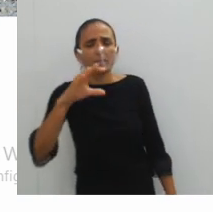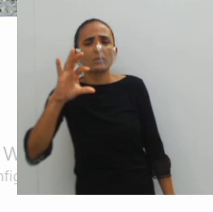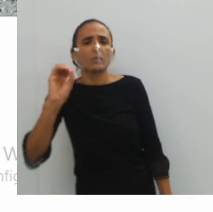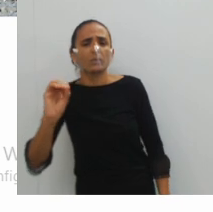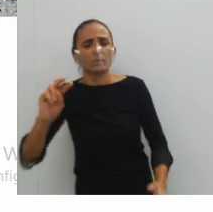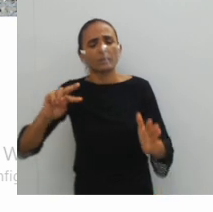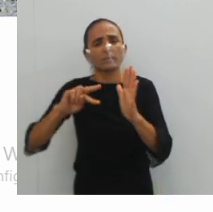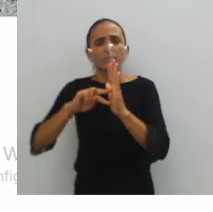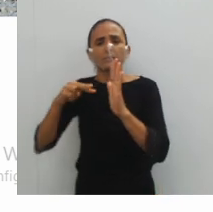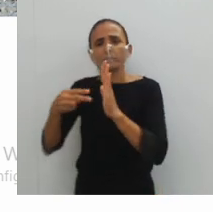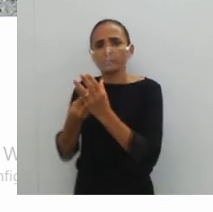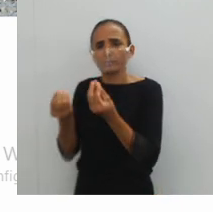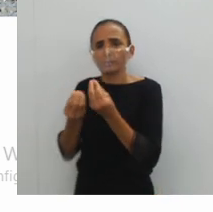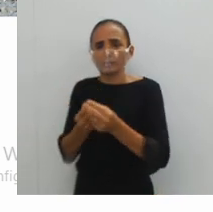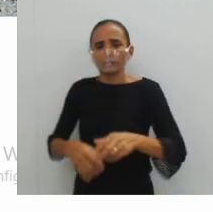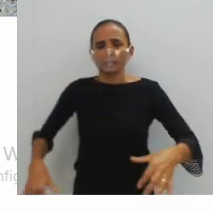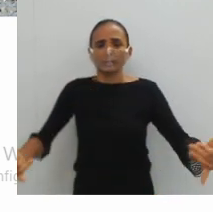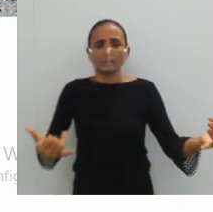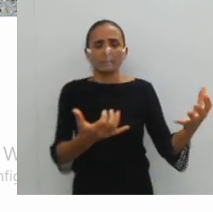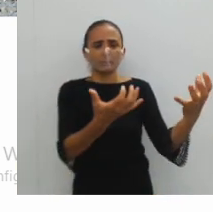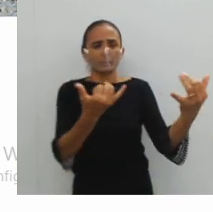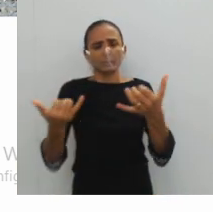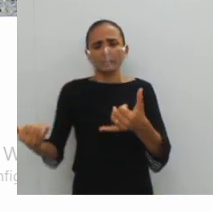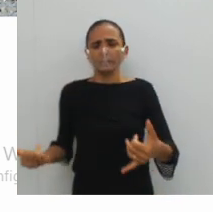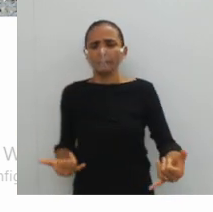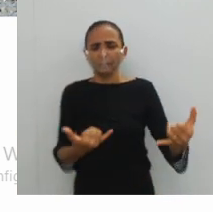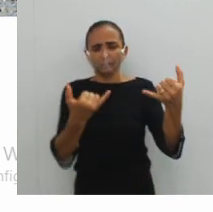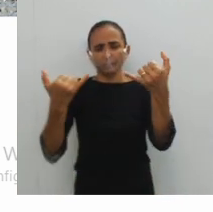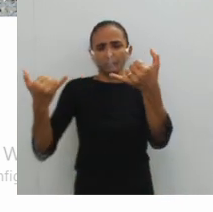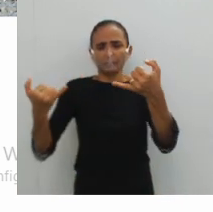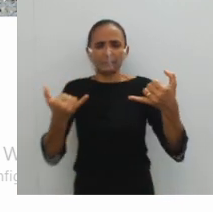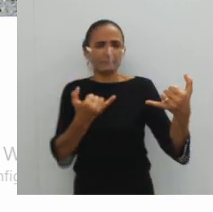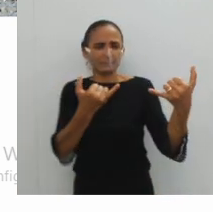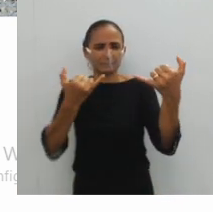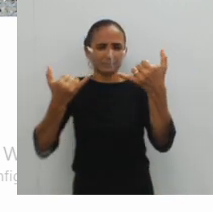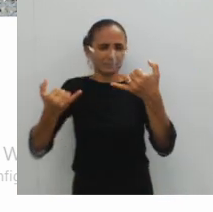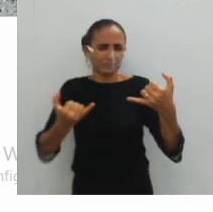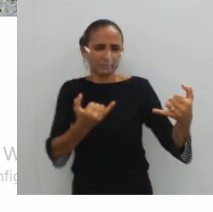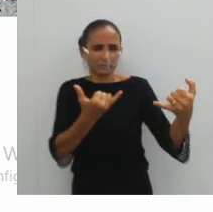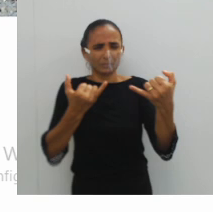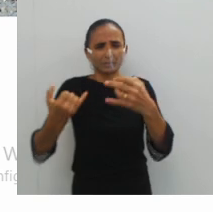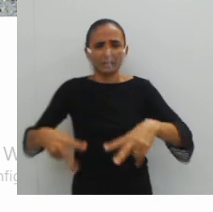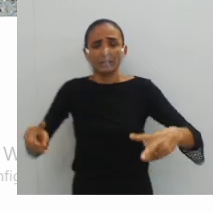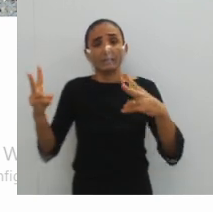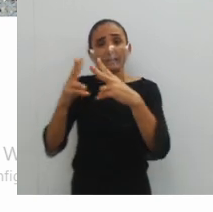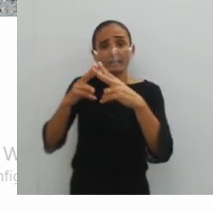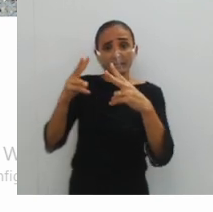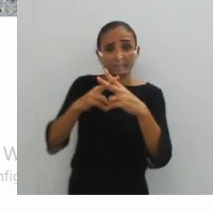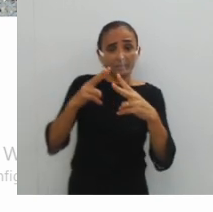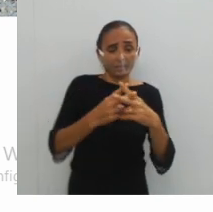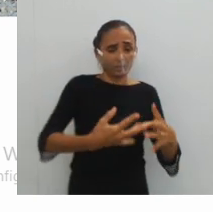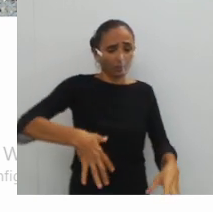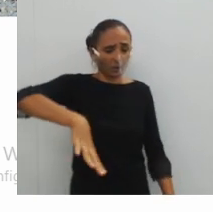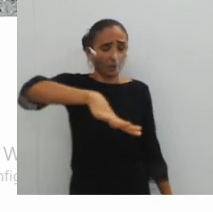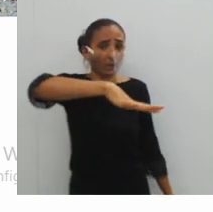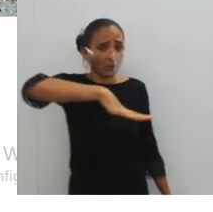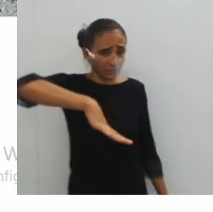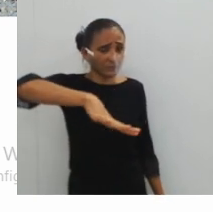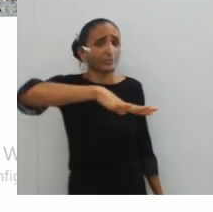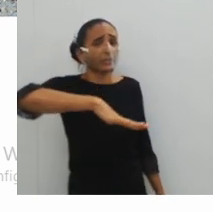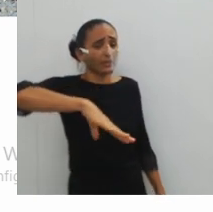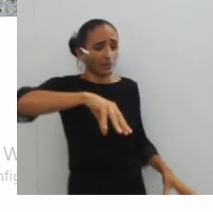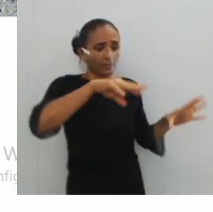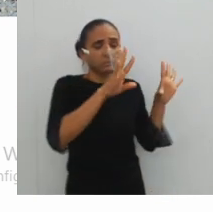hoje representa as guerras civis. Então, grande parte de pessoas que vivem em territórios em guerra,